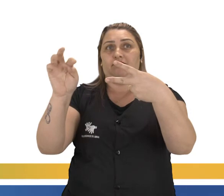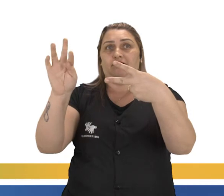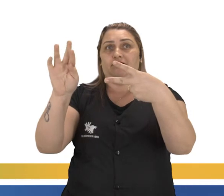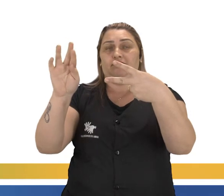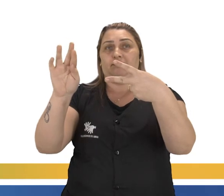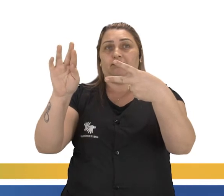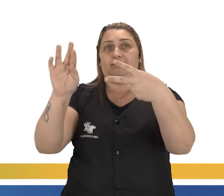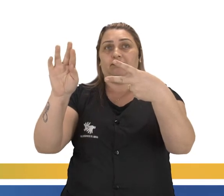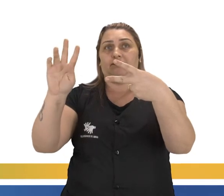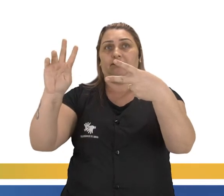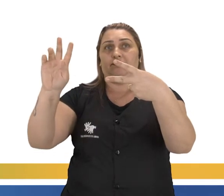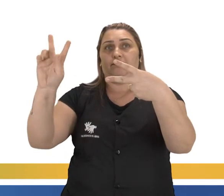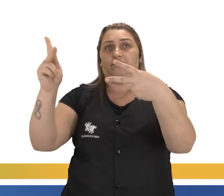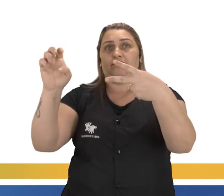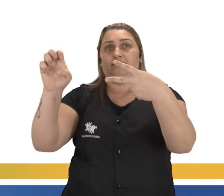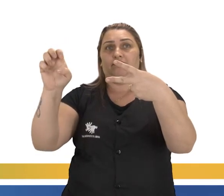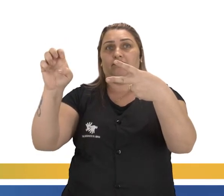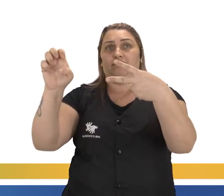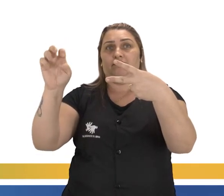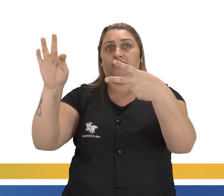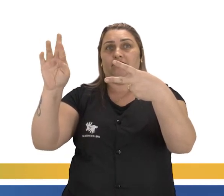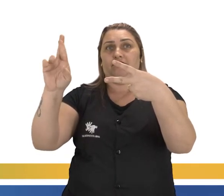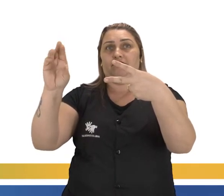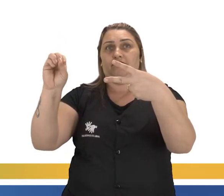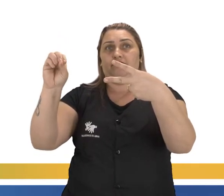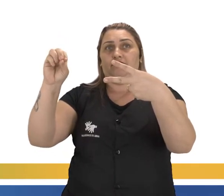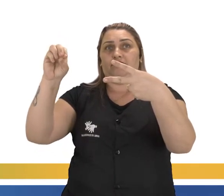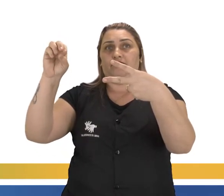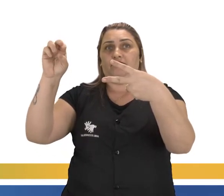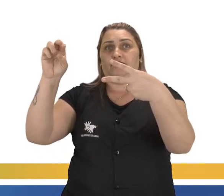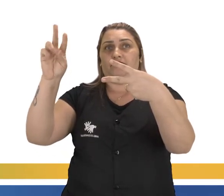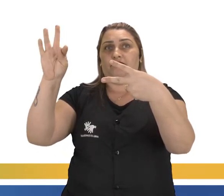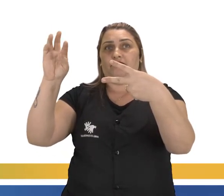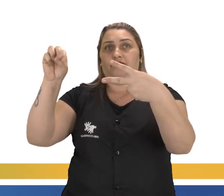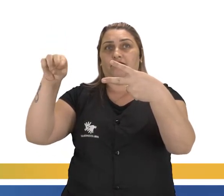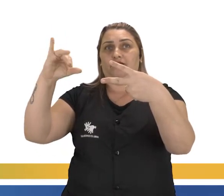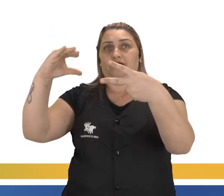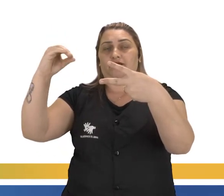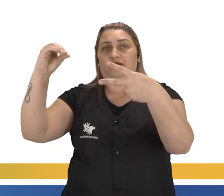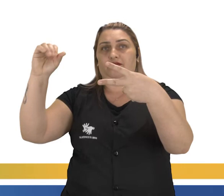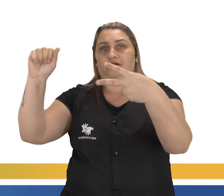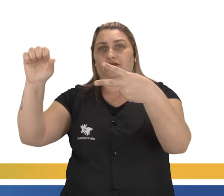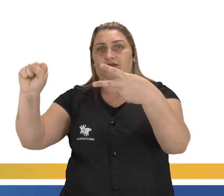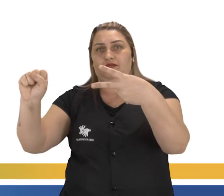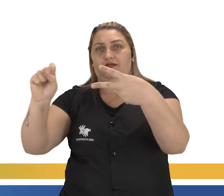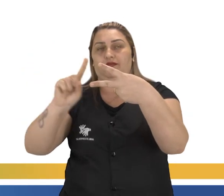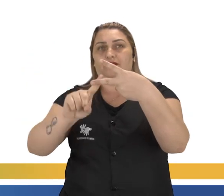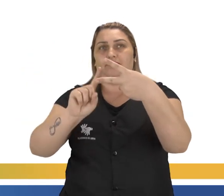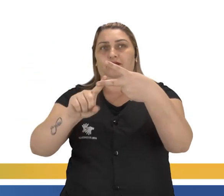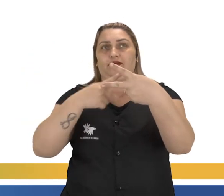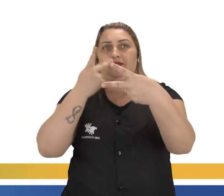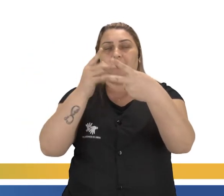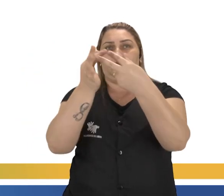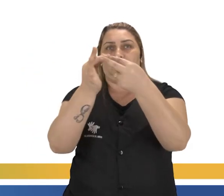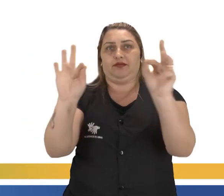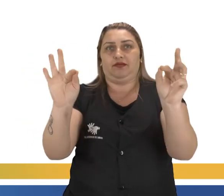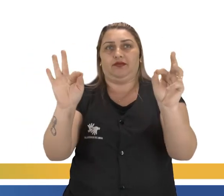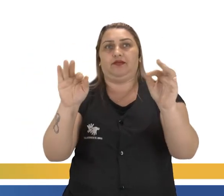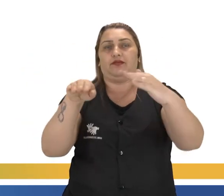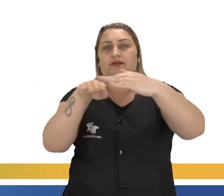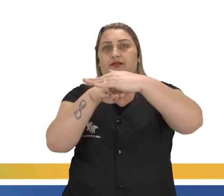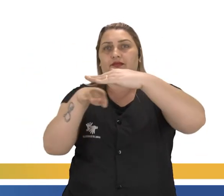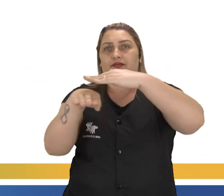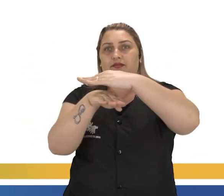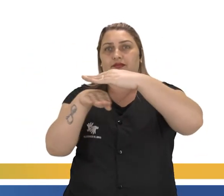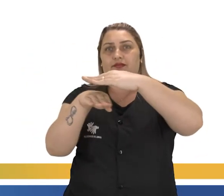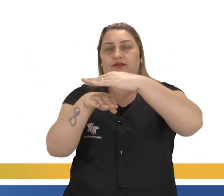os heterotônicos. Eu vou fazer a leitura dessas frases e abaixo delas nós vamos fazer um sublinho, uma linha embaixo